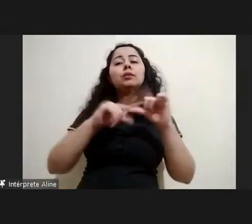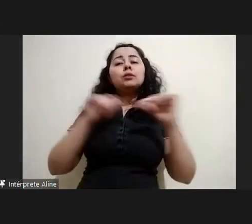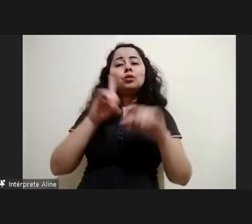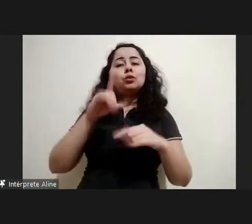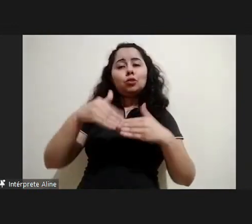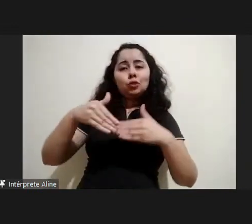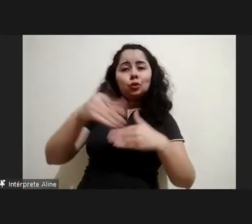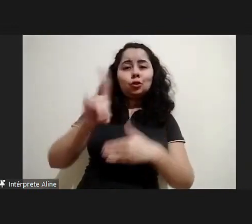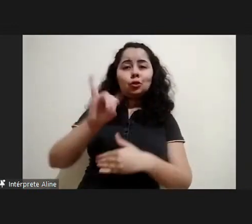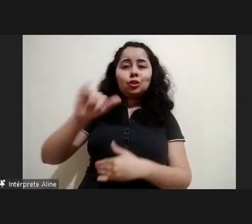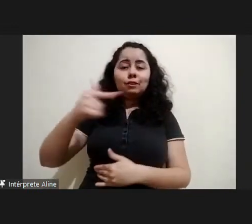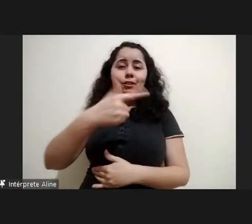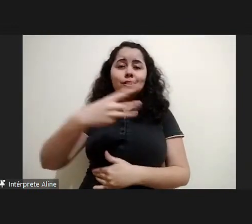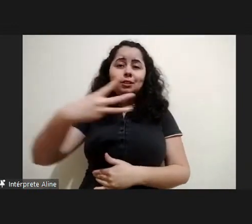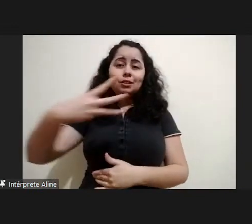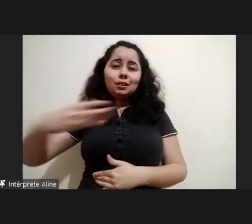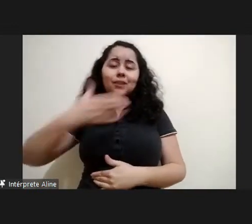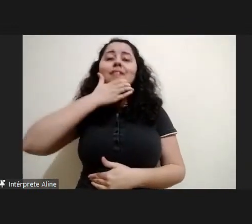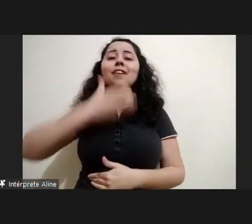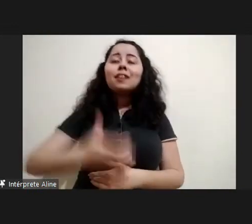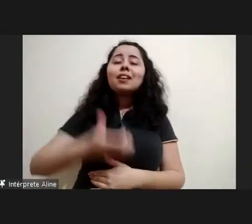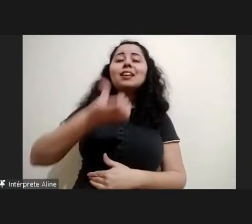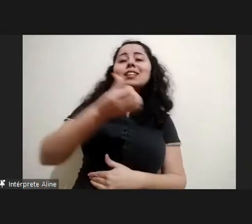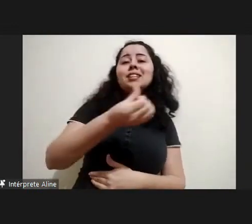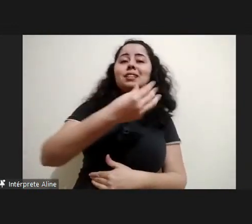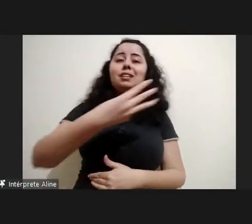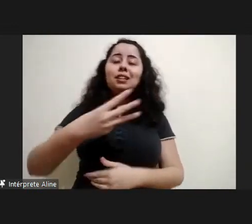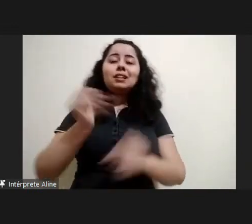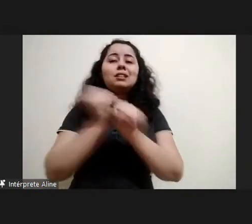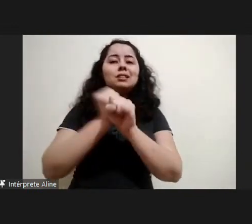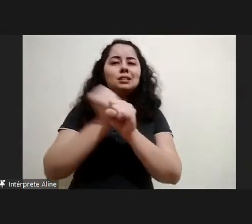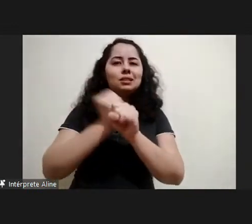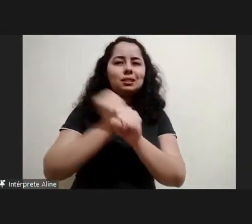61 anos da sua fundação.